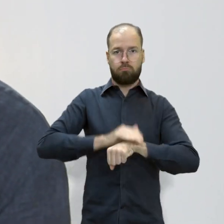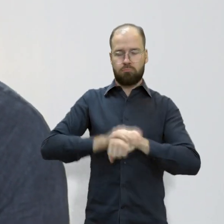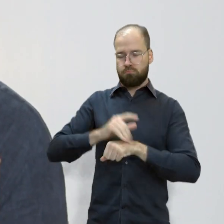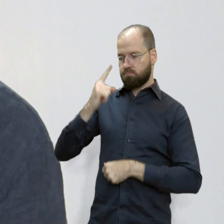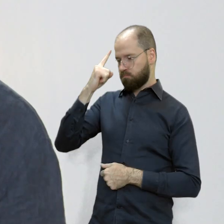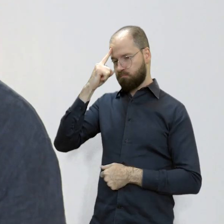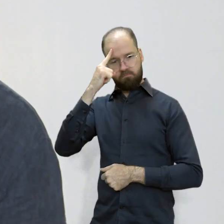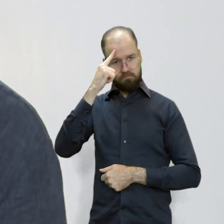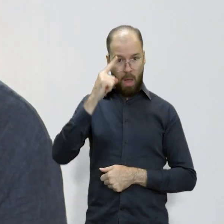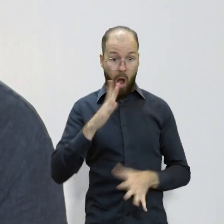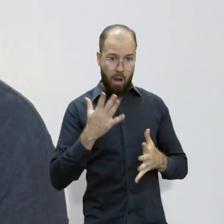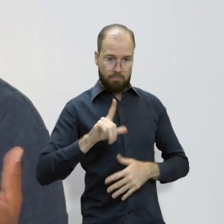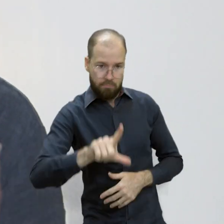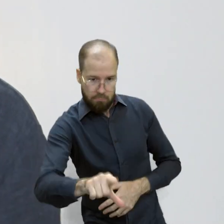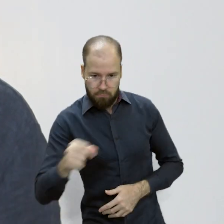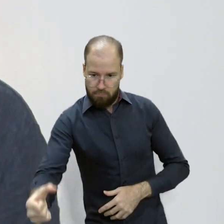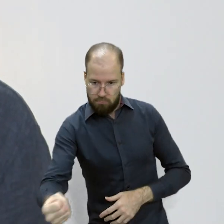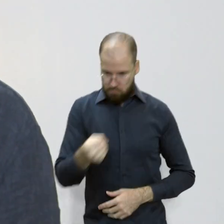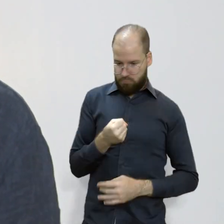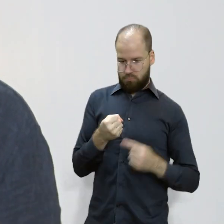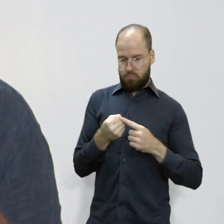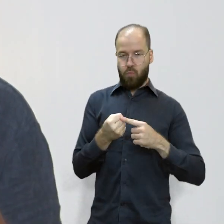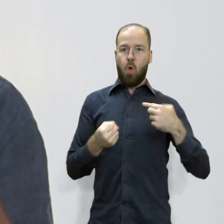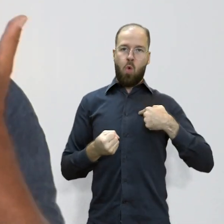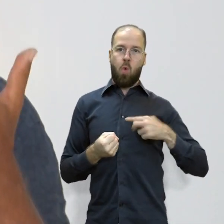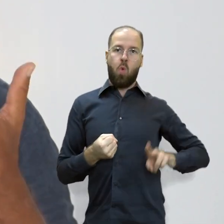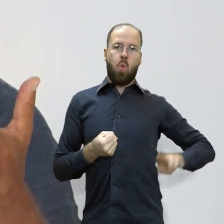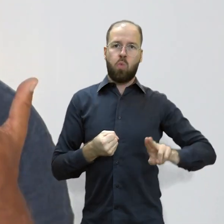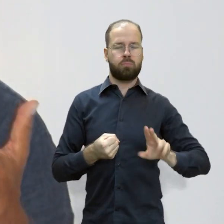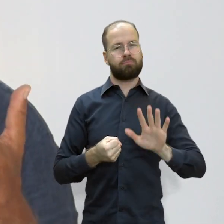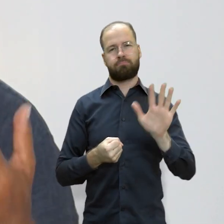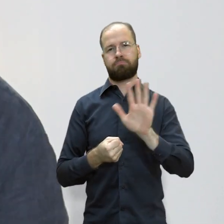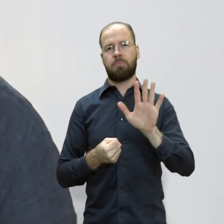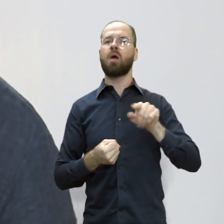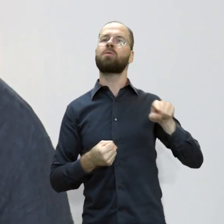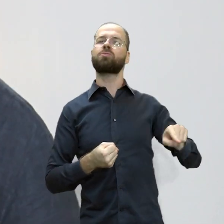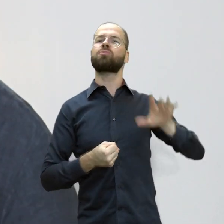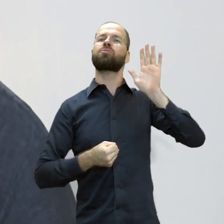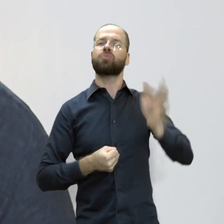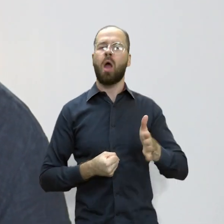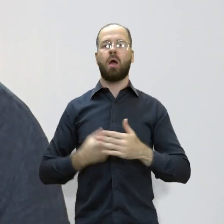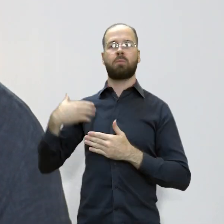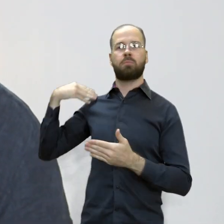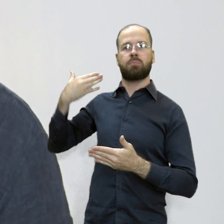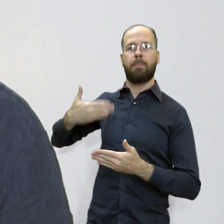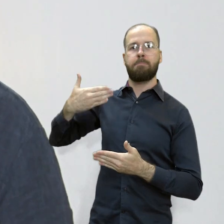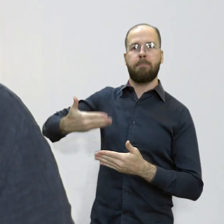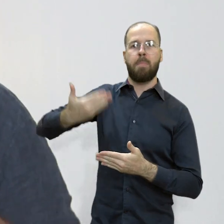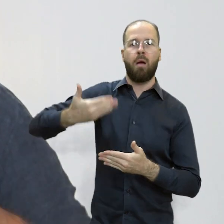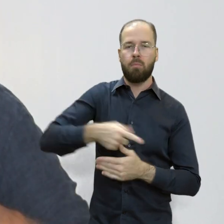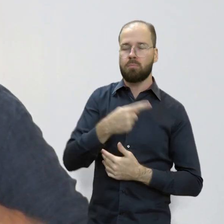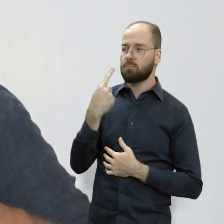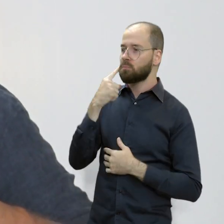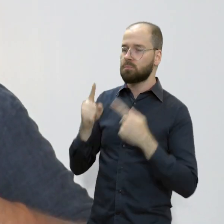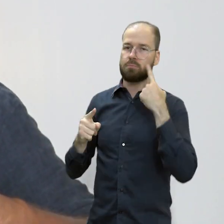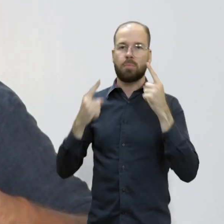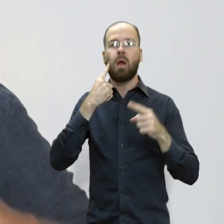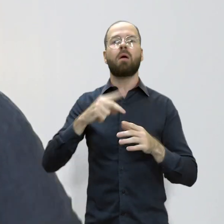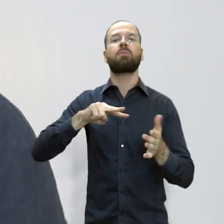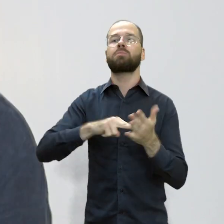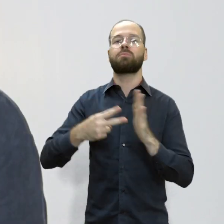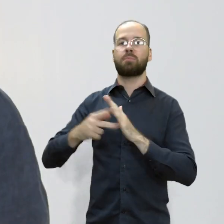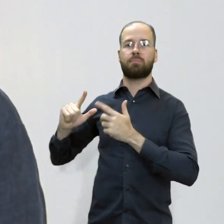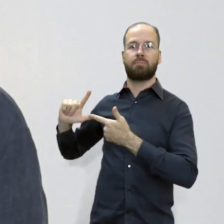o microfone como uma coisa de uso. Na verdade, ele apareceu para você no campo de utilização, né? Significa que tem